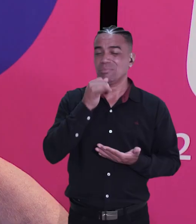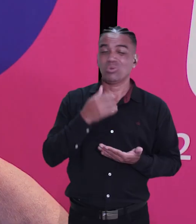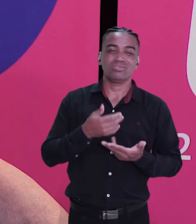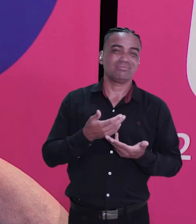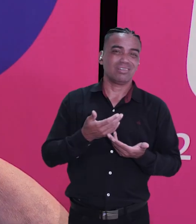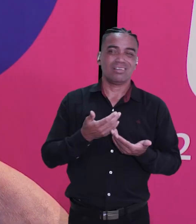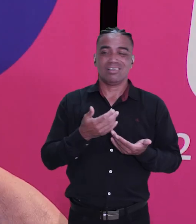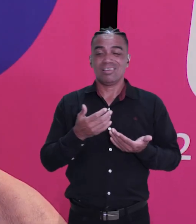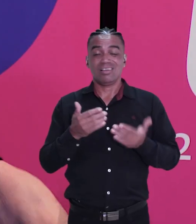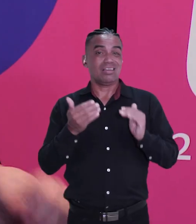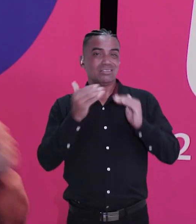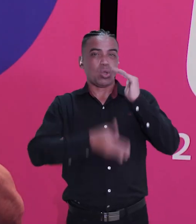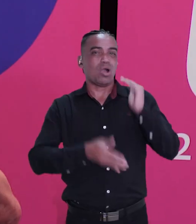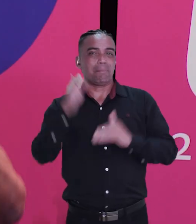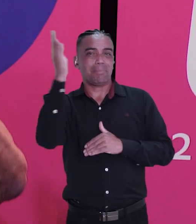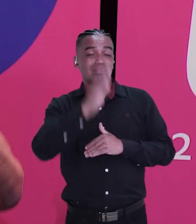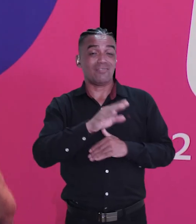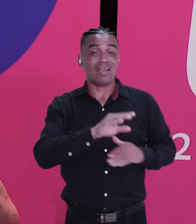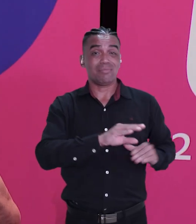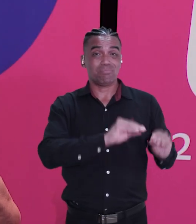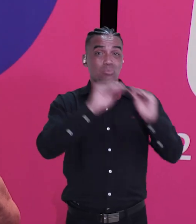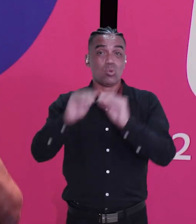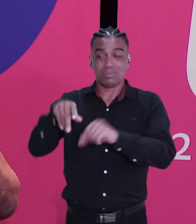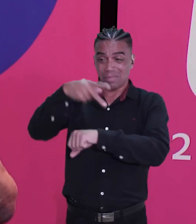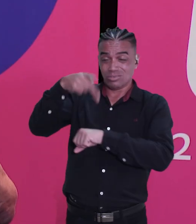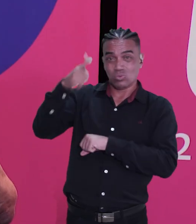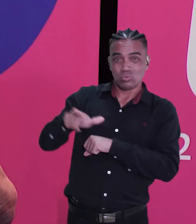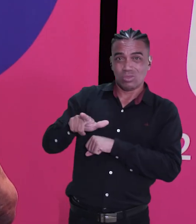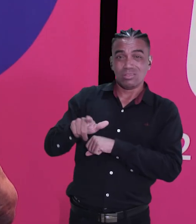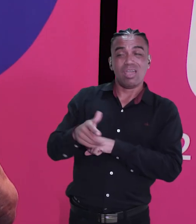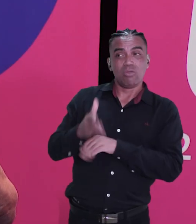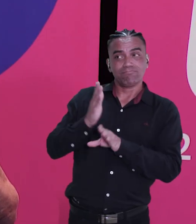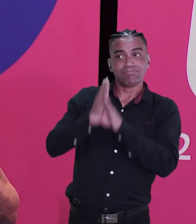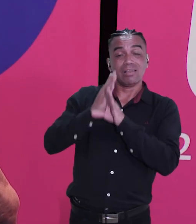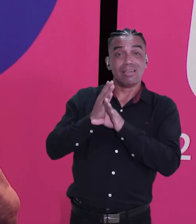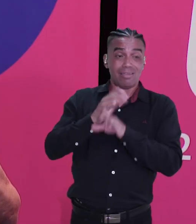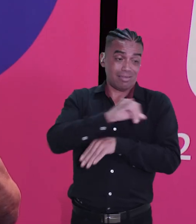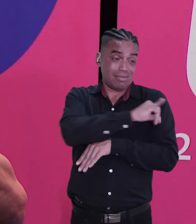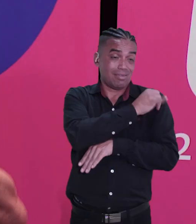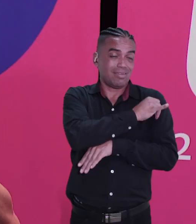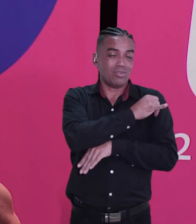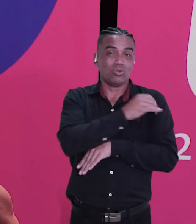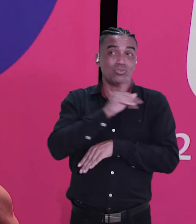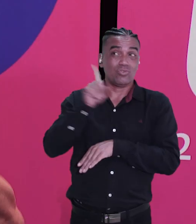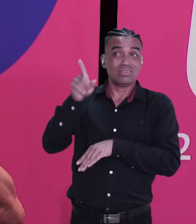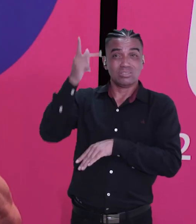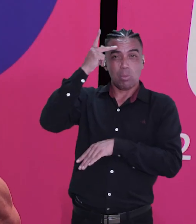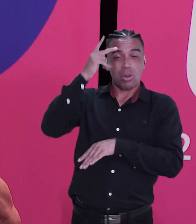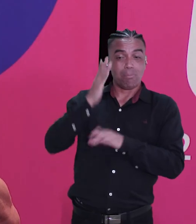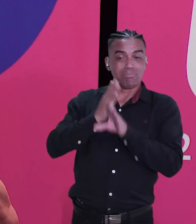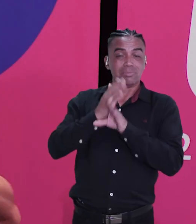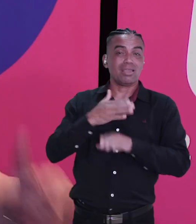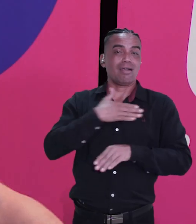tive uma... Assim como muita gente descobre que é brasileiro quando vai morar fora do Brasil, né? Eu me descobri carioca quando fui morar em